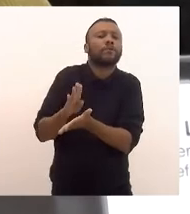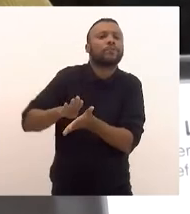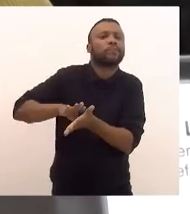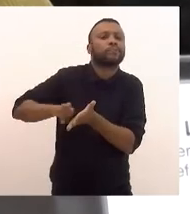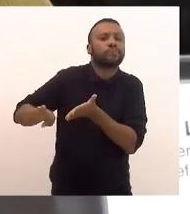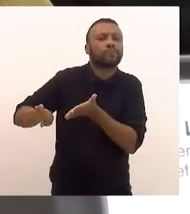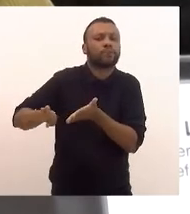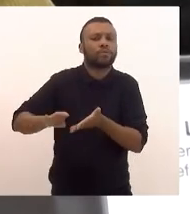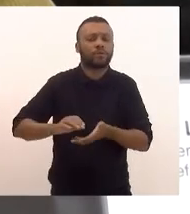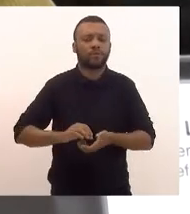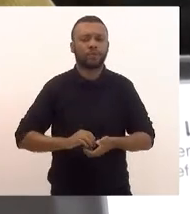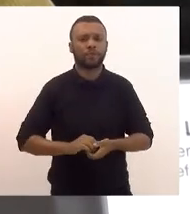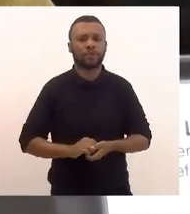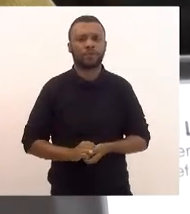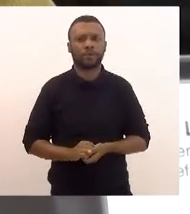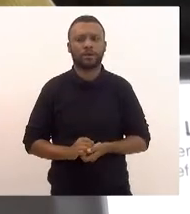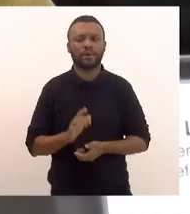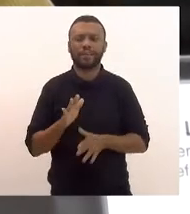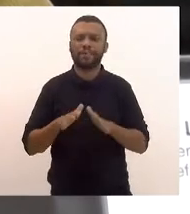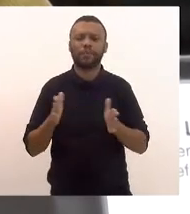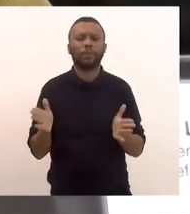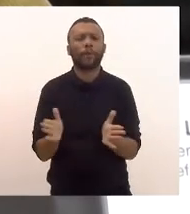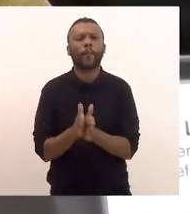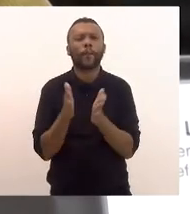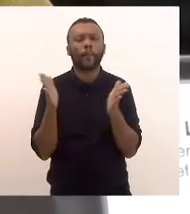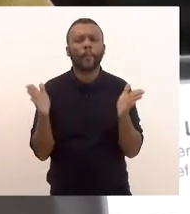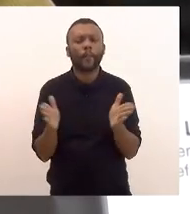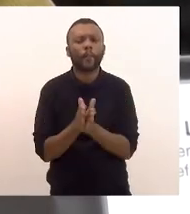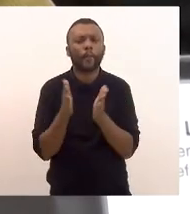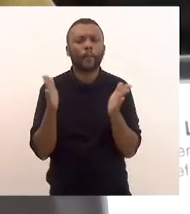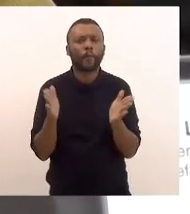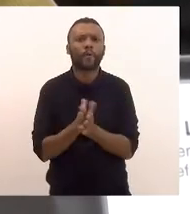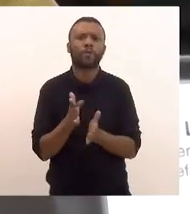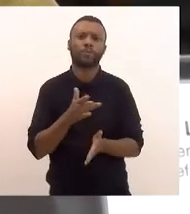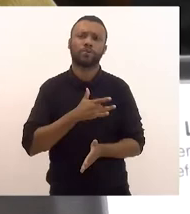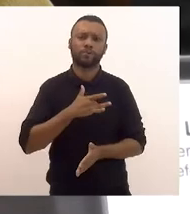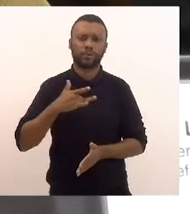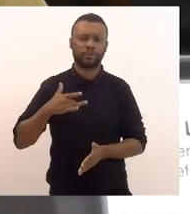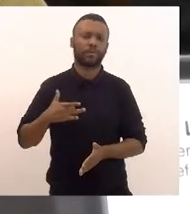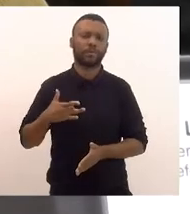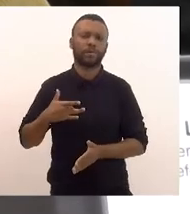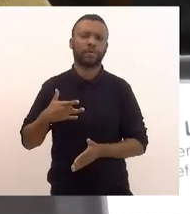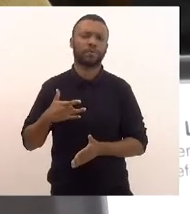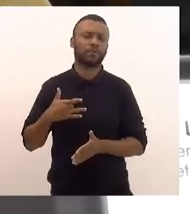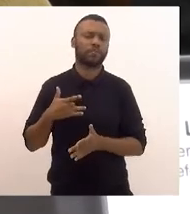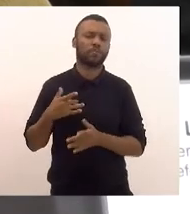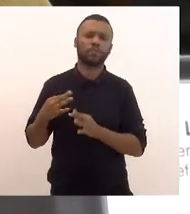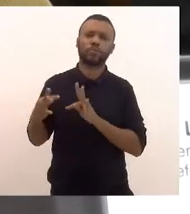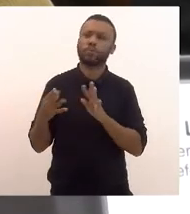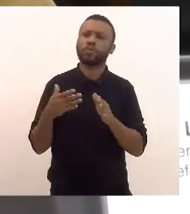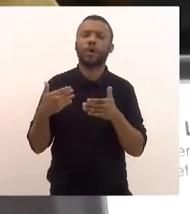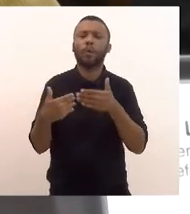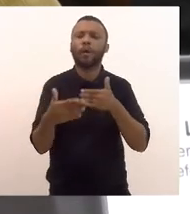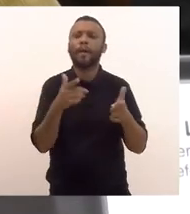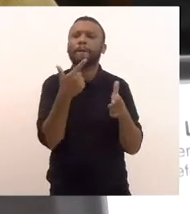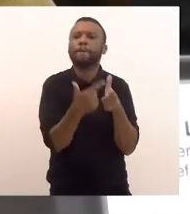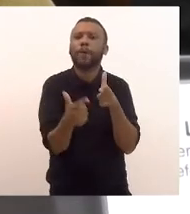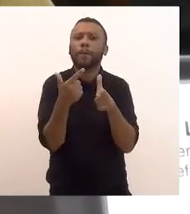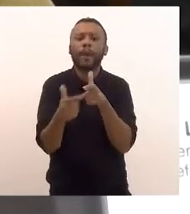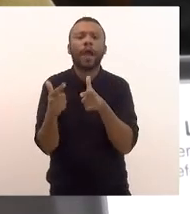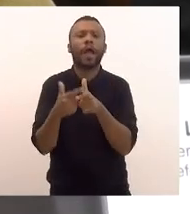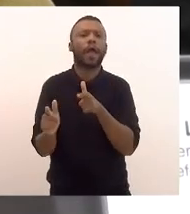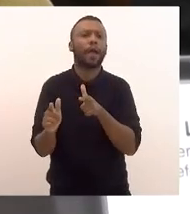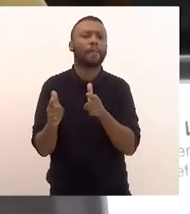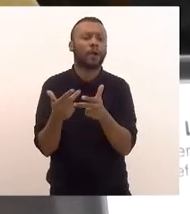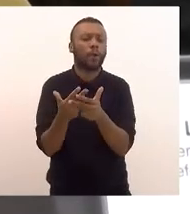miséria que são vulneráveis por questões de saúde por tudo e qualquer questão é parabenizo